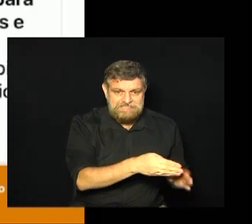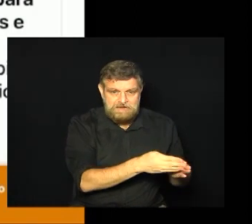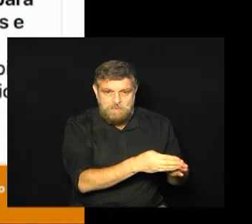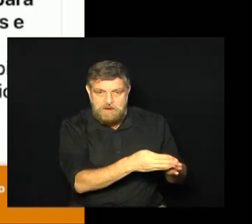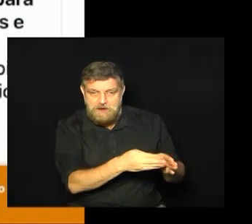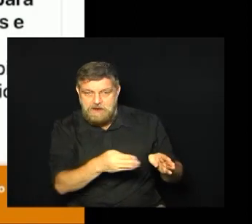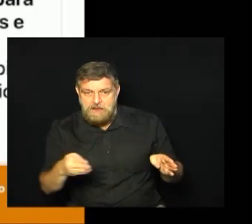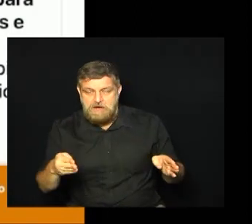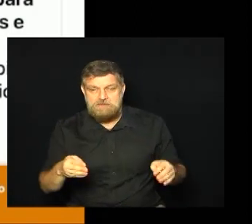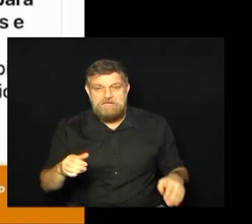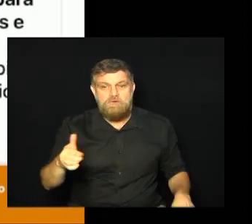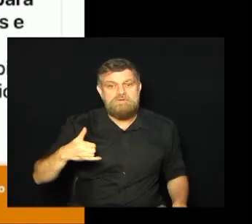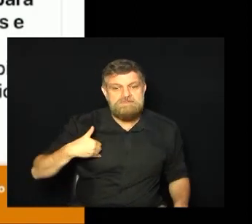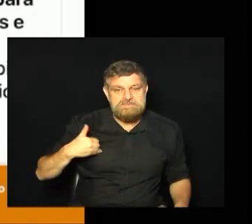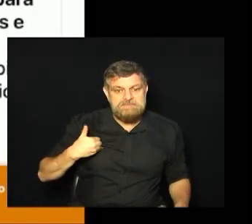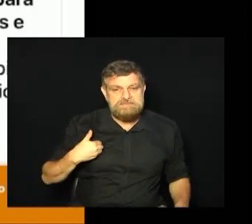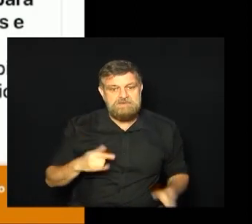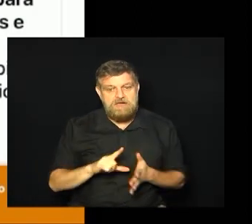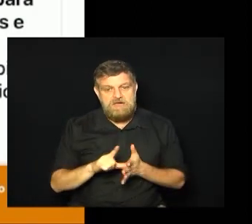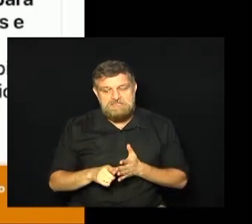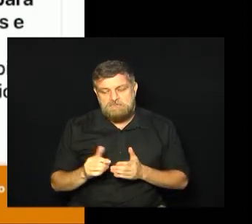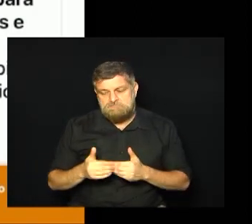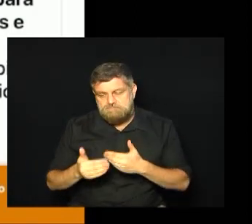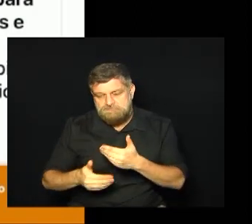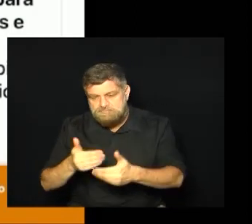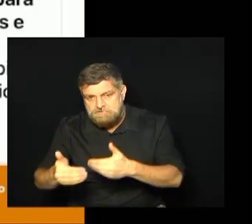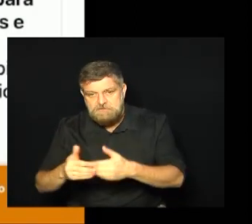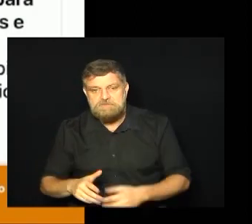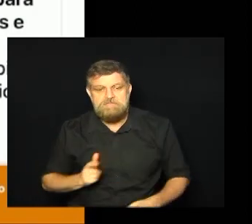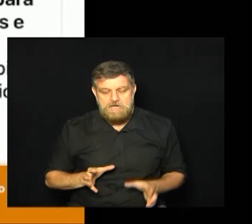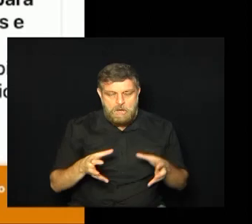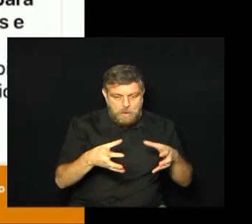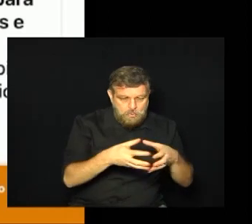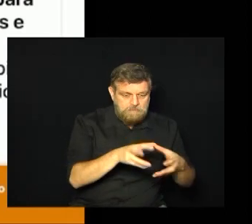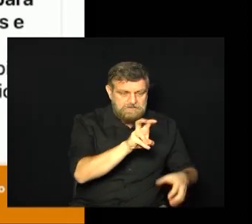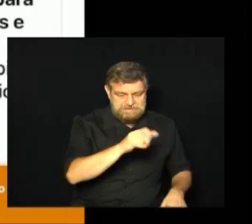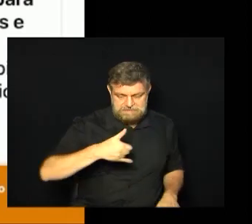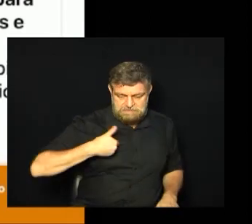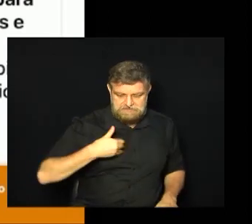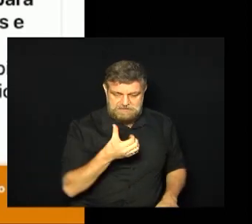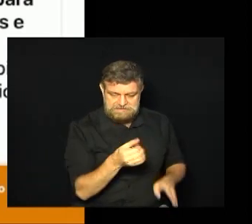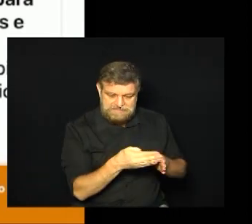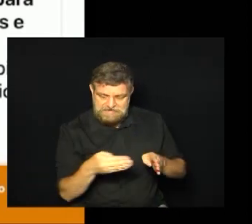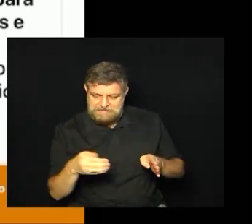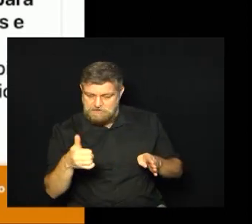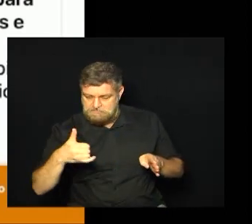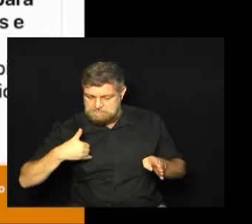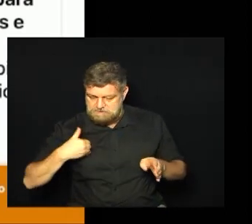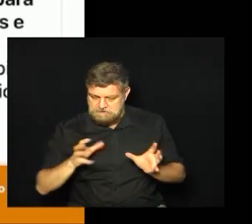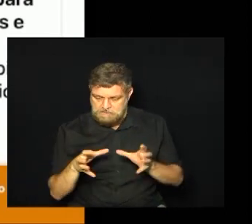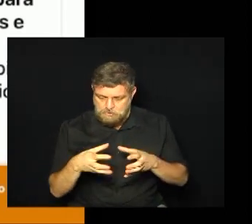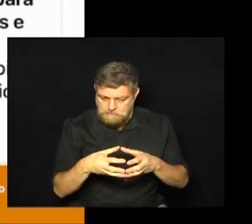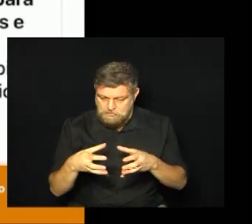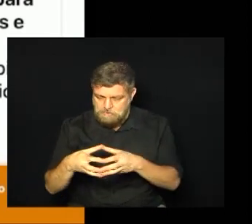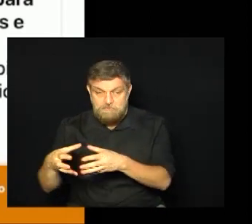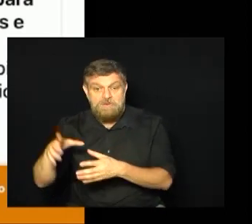meses, e aí depois tem todos os demais, crianças de 5 anos, crianças de 6 a 11 anos e todo,